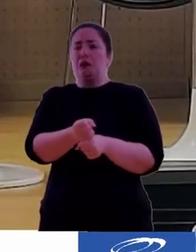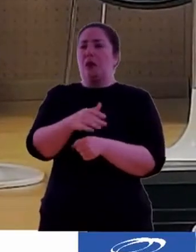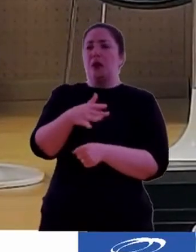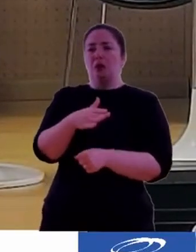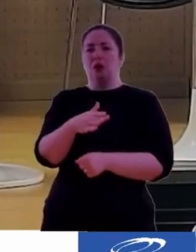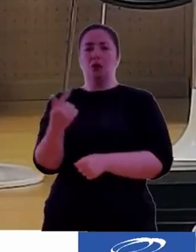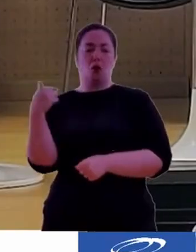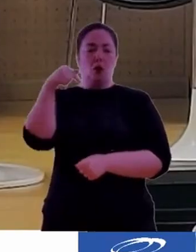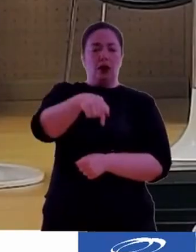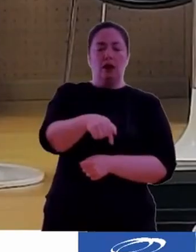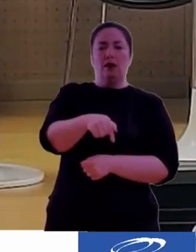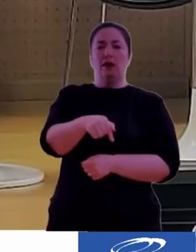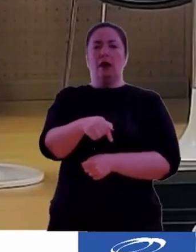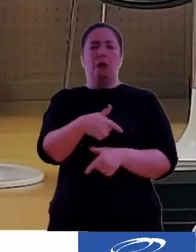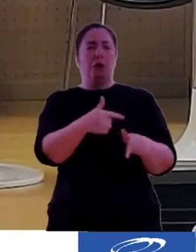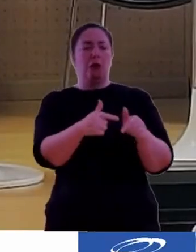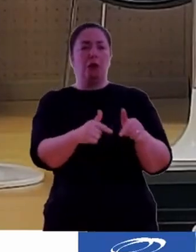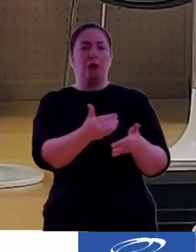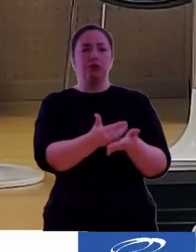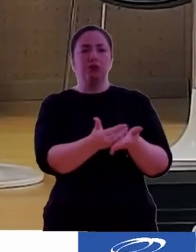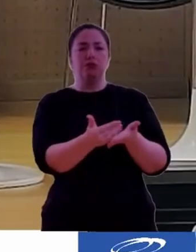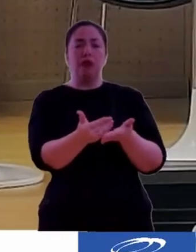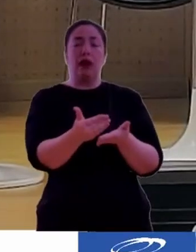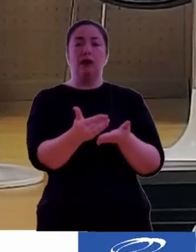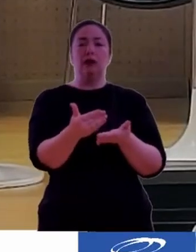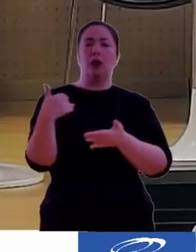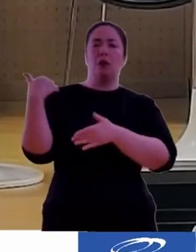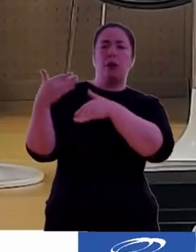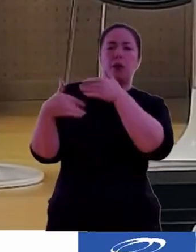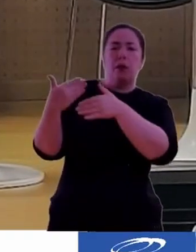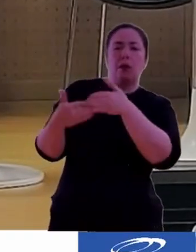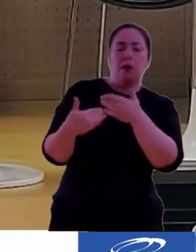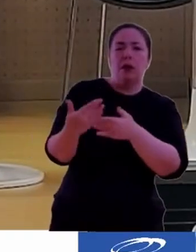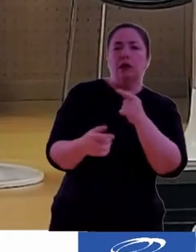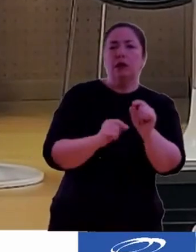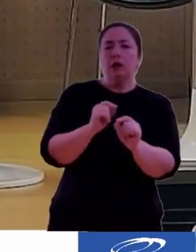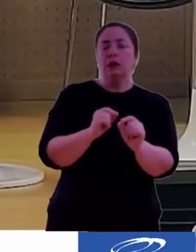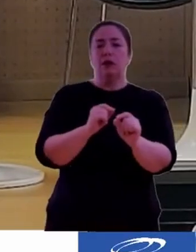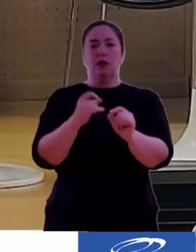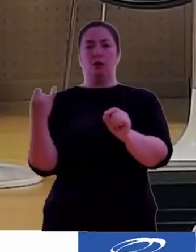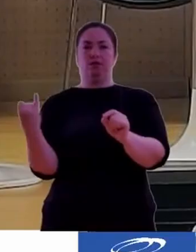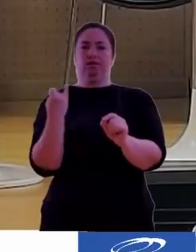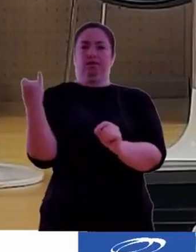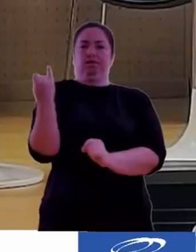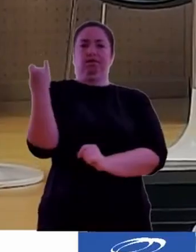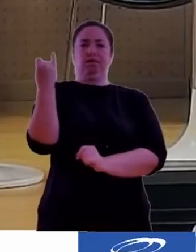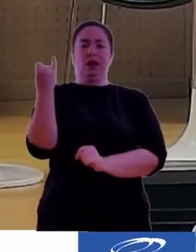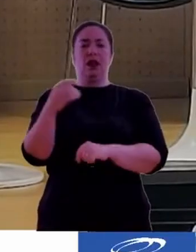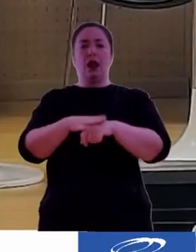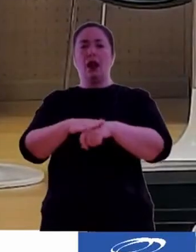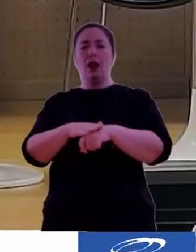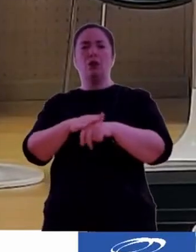e acompanhei o hospital esse tempo todo, e a gente finalmente dando a importância que o